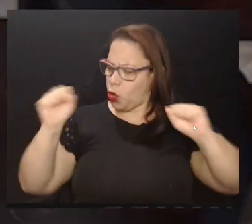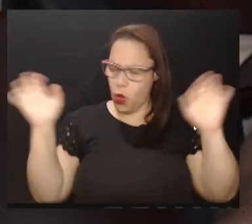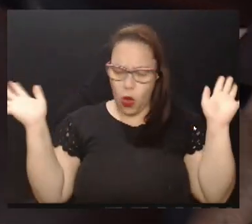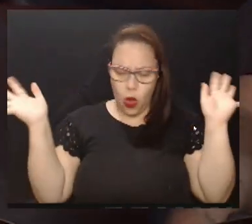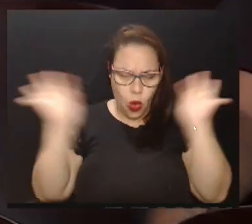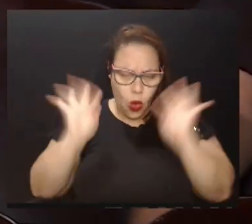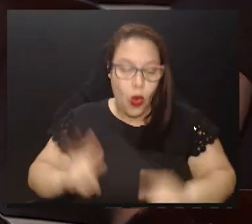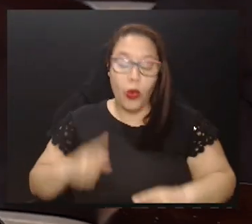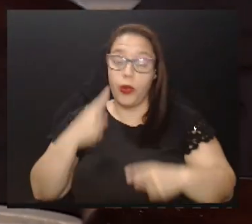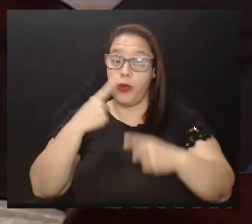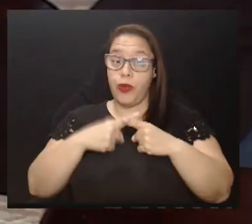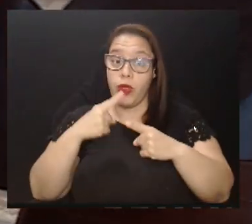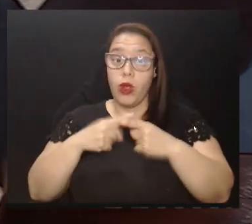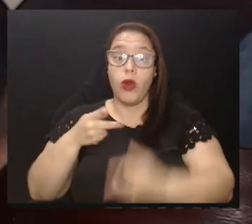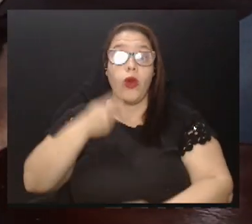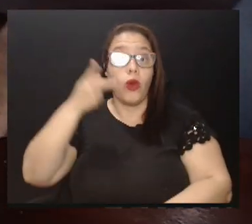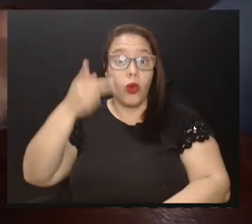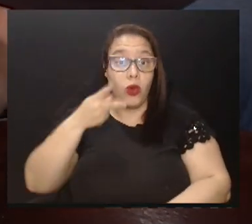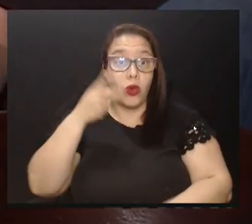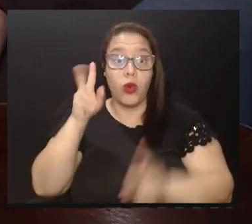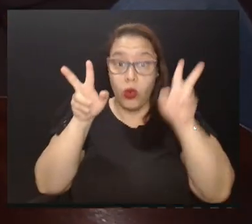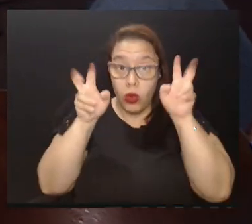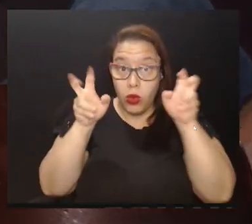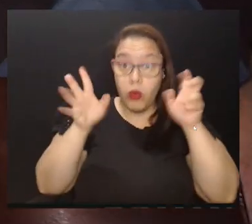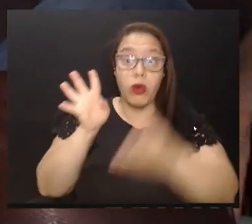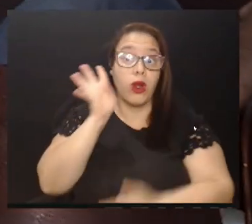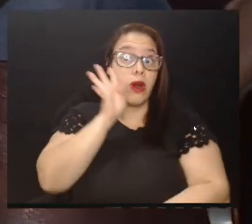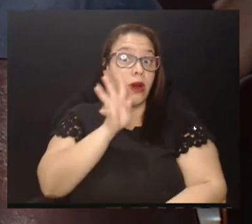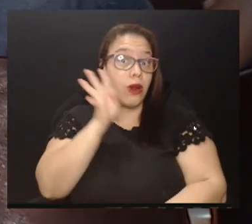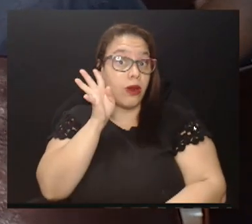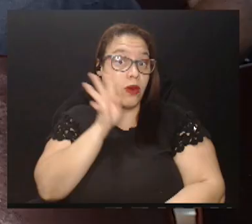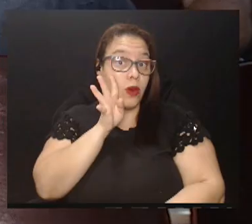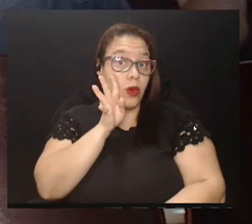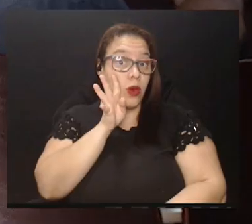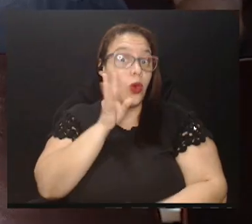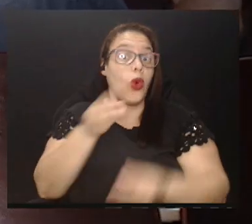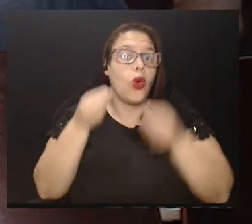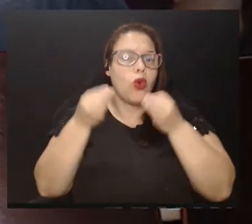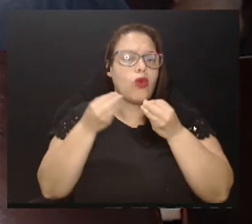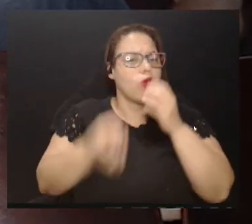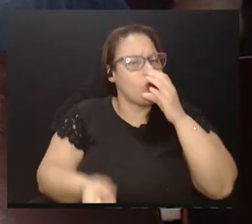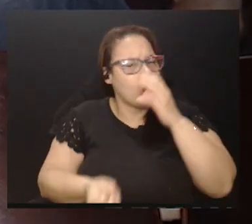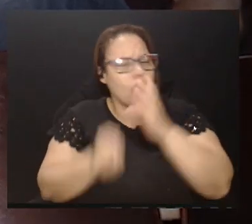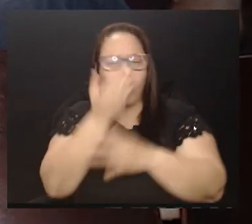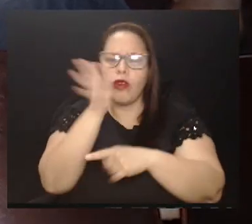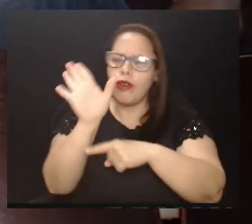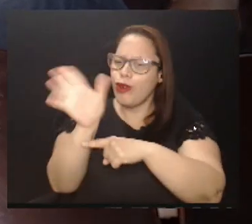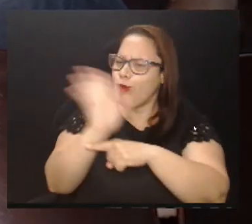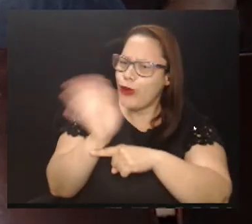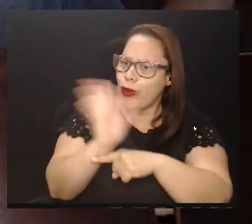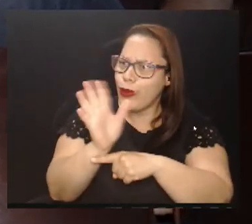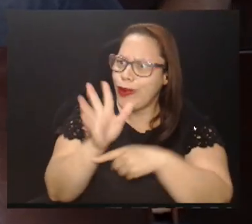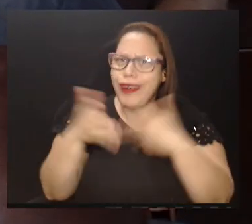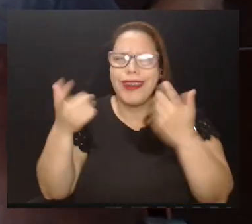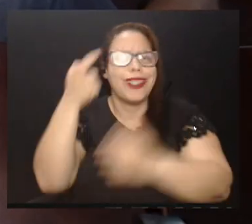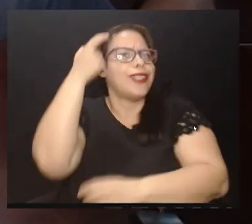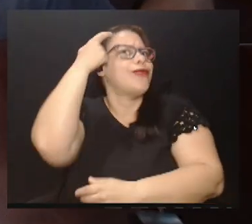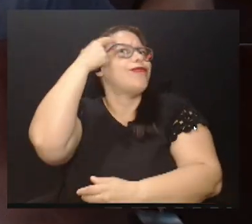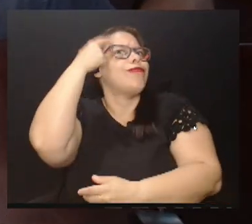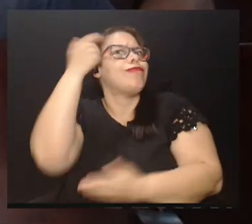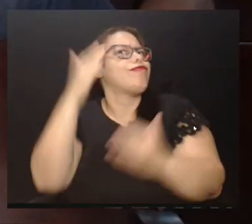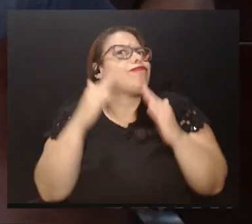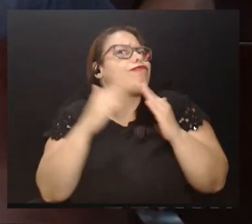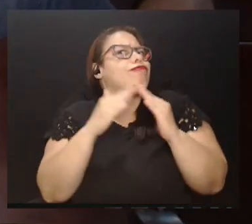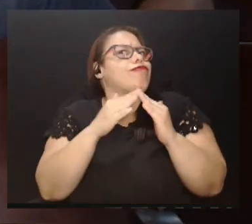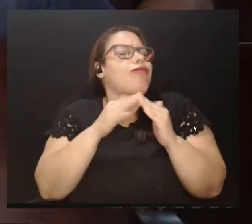sobre um assunto bem bacana, como nascem os filmes. Pois é, às vezes você em casa tem alguma